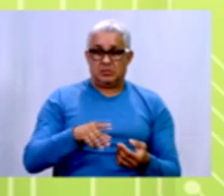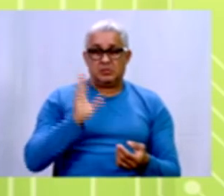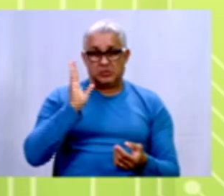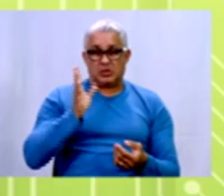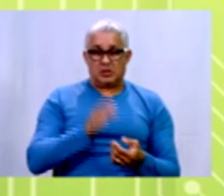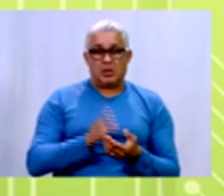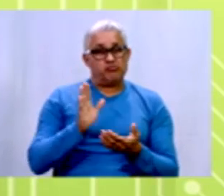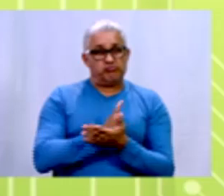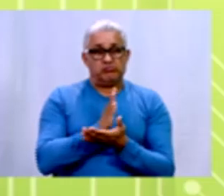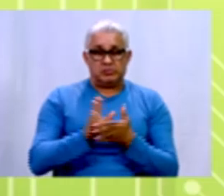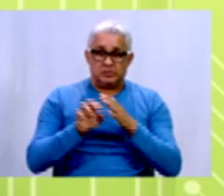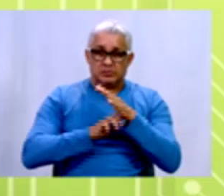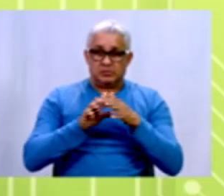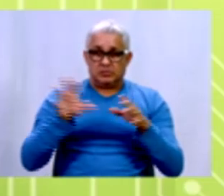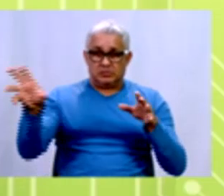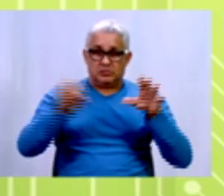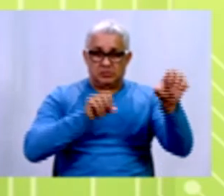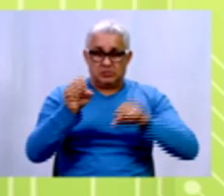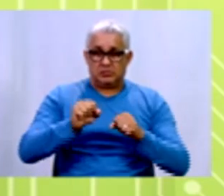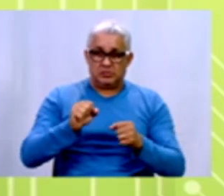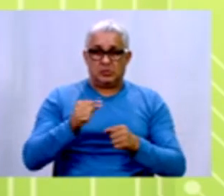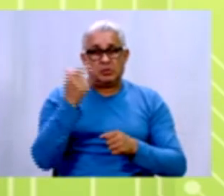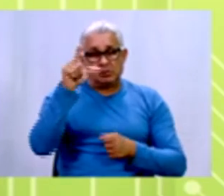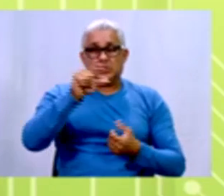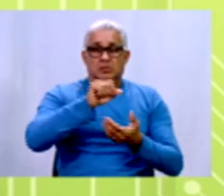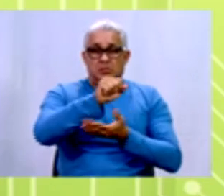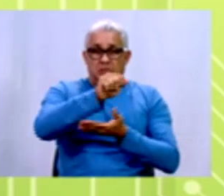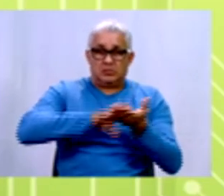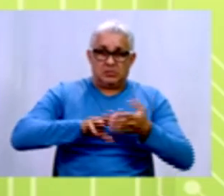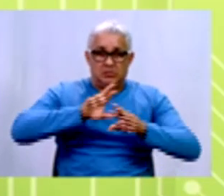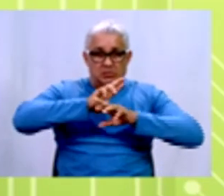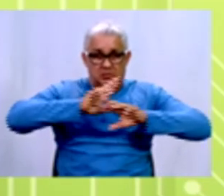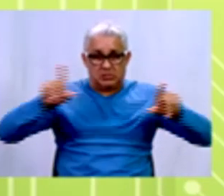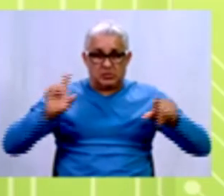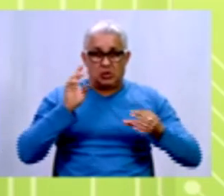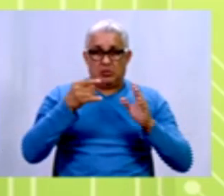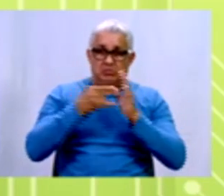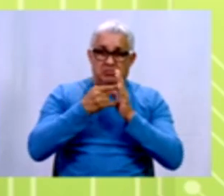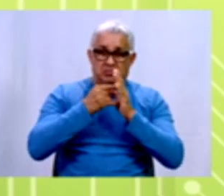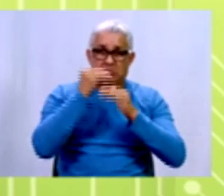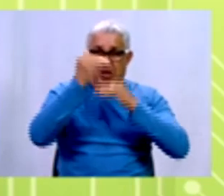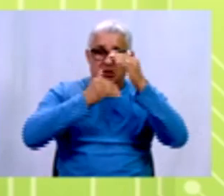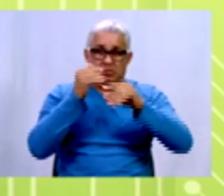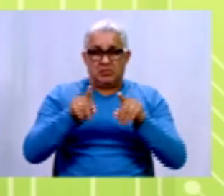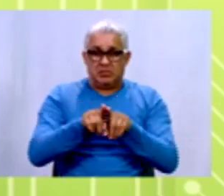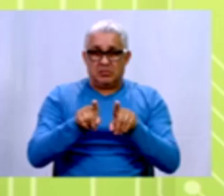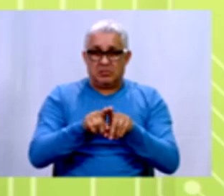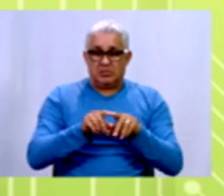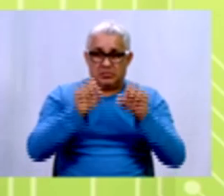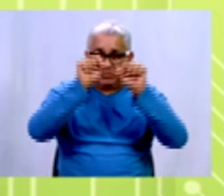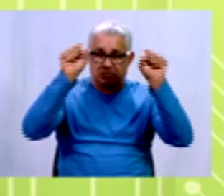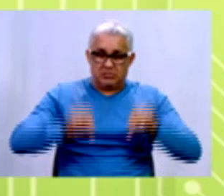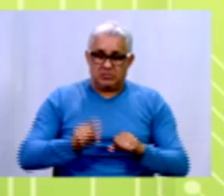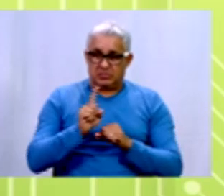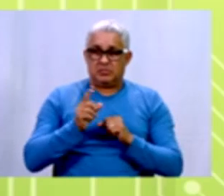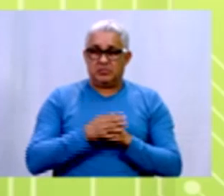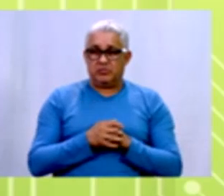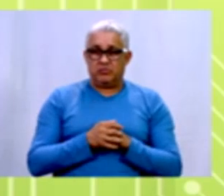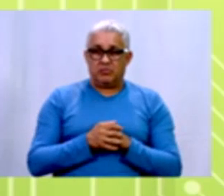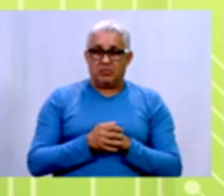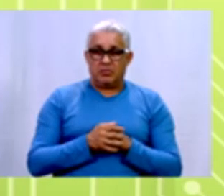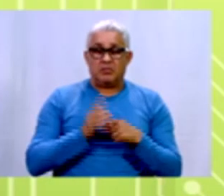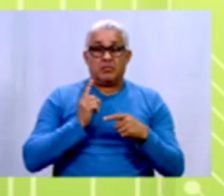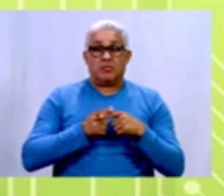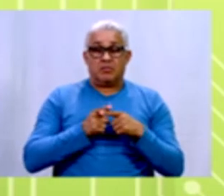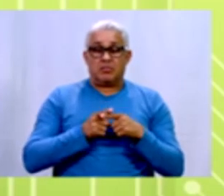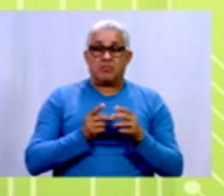adotado para outras atividades, não necessariamente para desenvolvimento de sistemas. Tá? Justamente